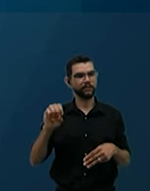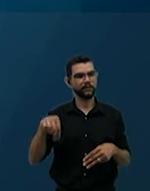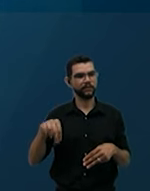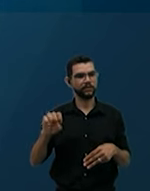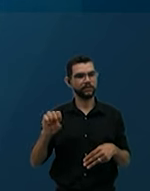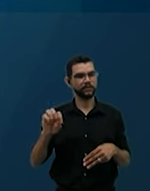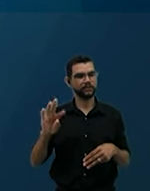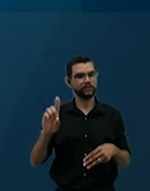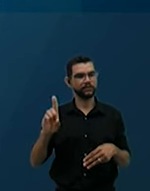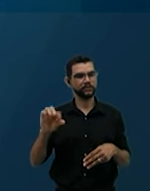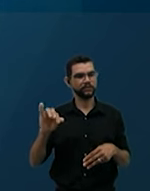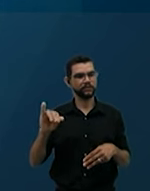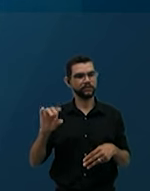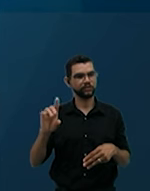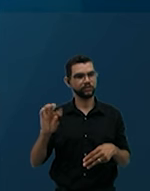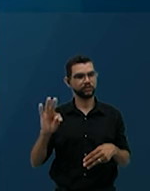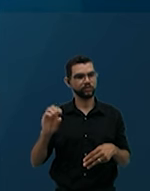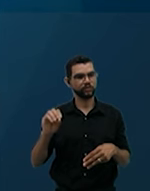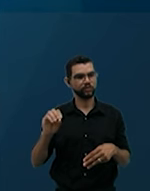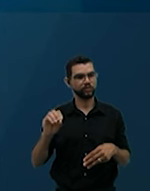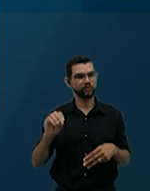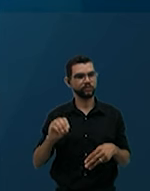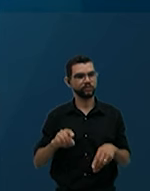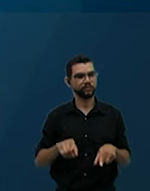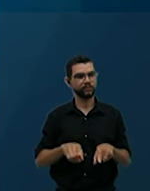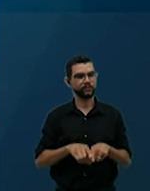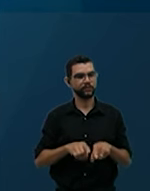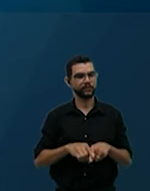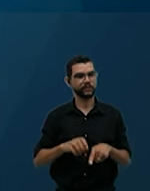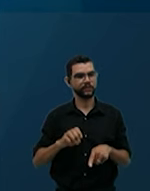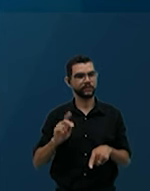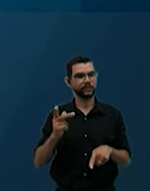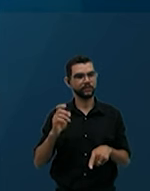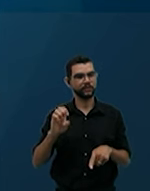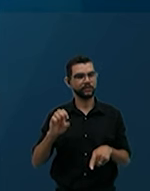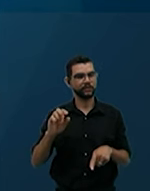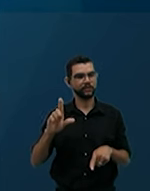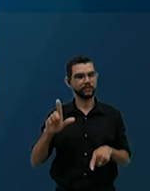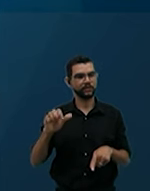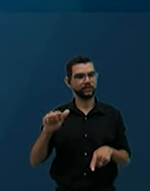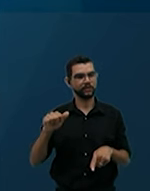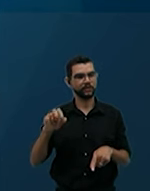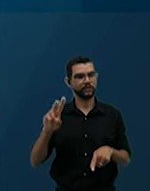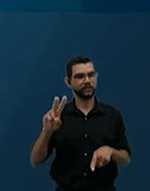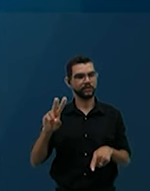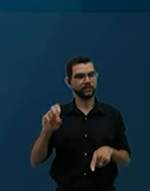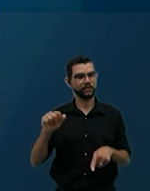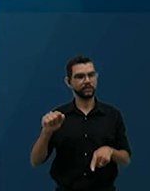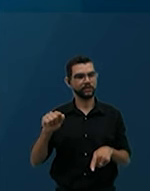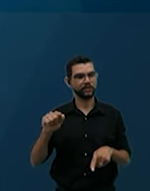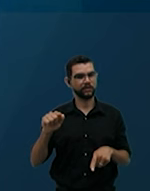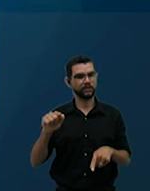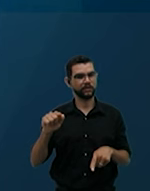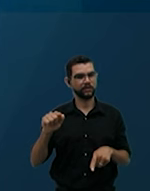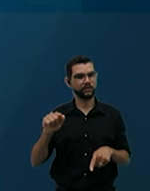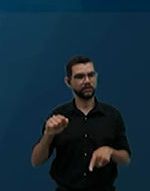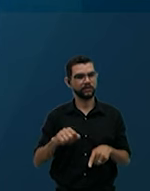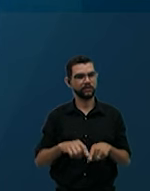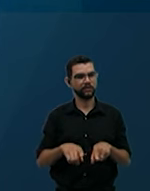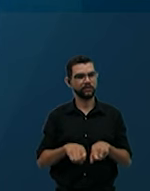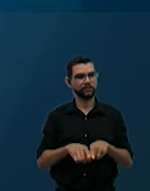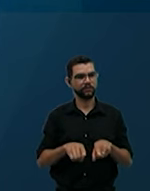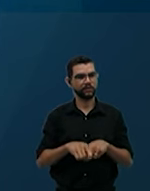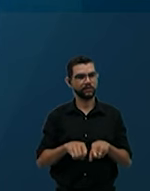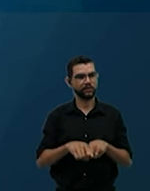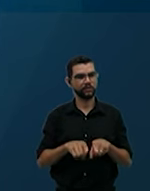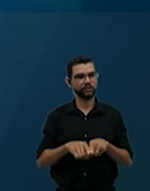ministra Regina Helena Costa, a prezada presidente, relatado também pelo ministro Helma Benjamin, nosso presidente do